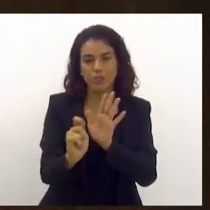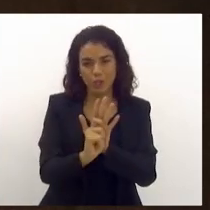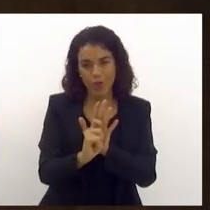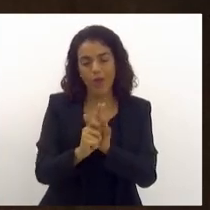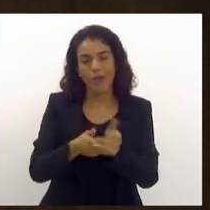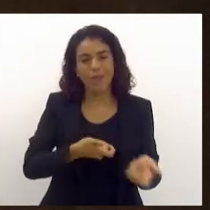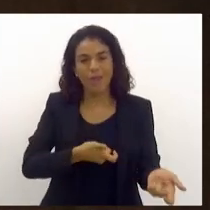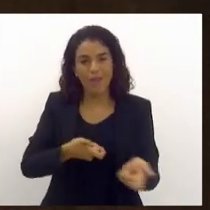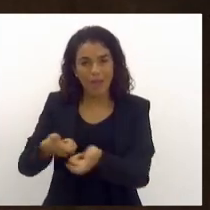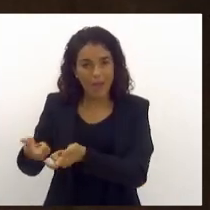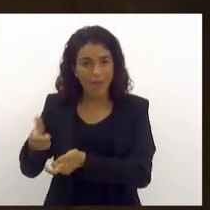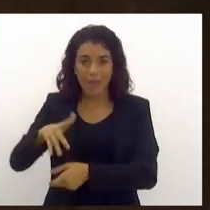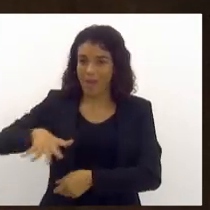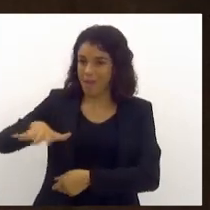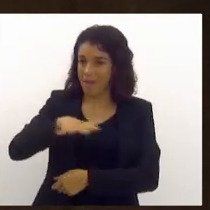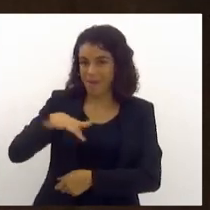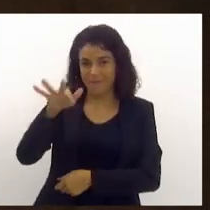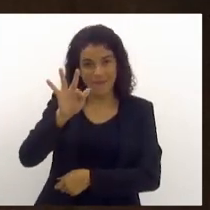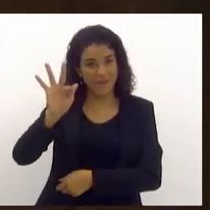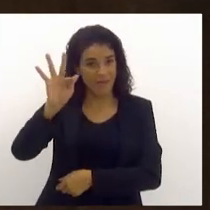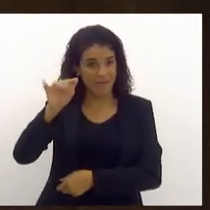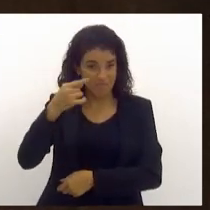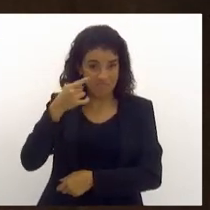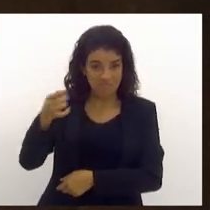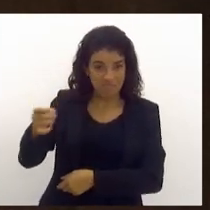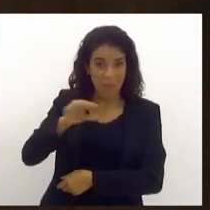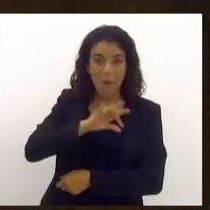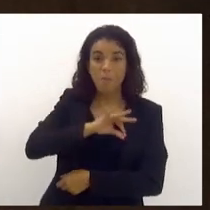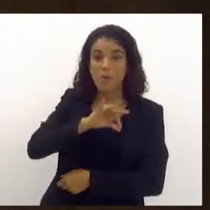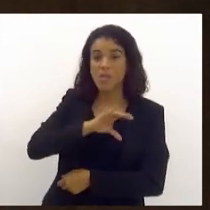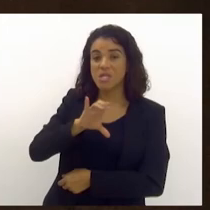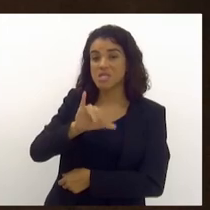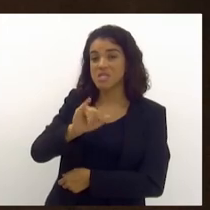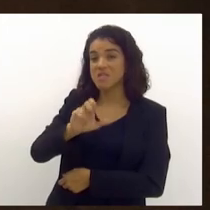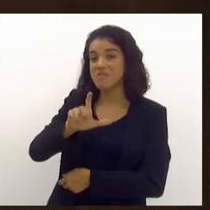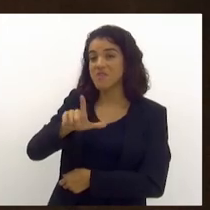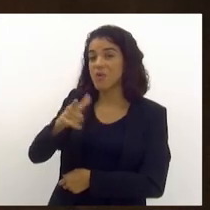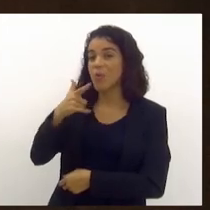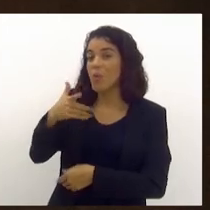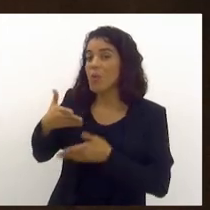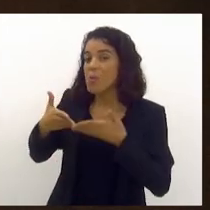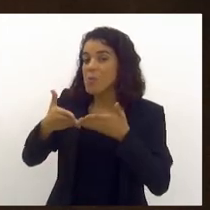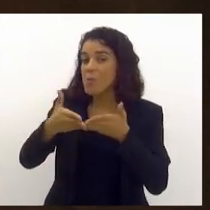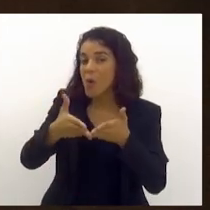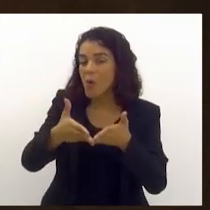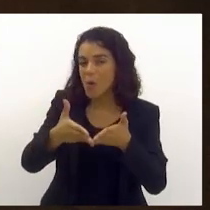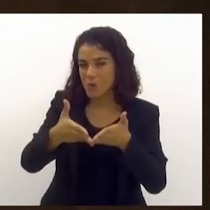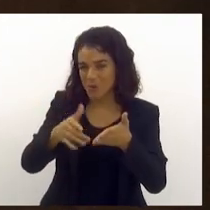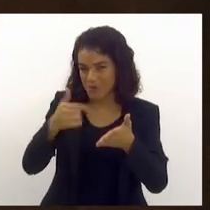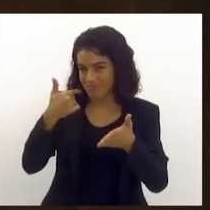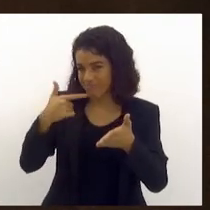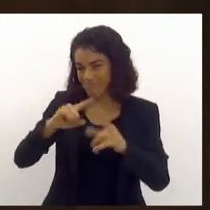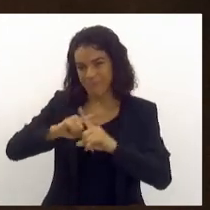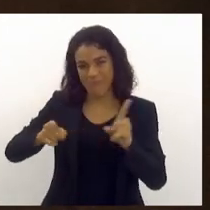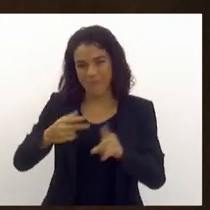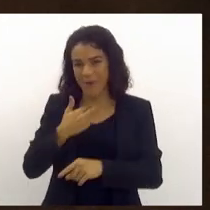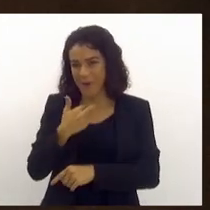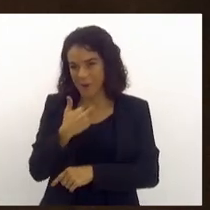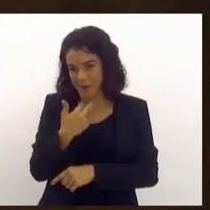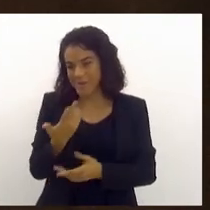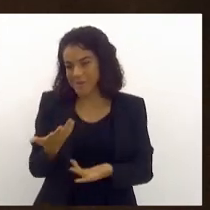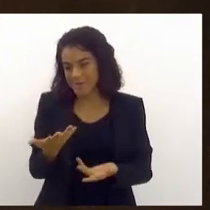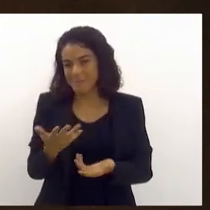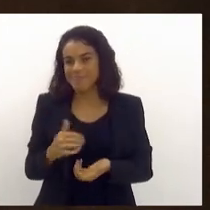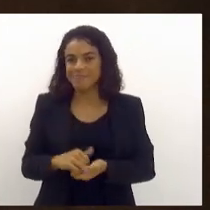em área federal. Tenta lá a Polícia Civil chegar perto do porto, está fora da jurisdição. Então,